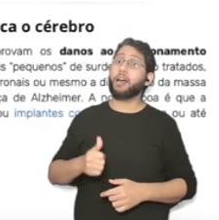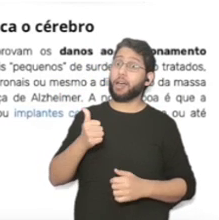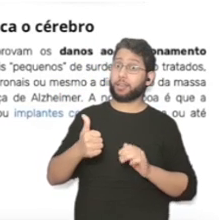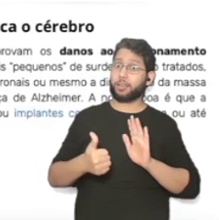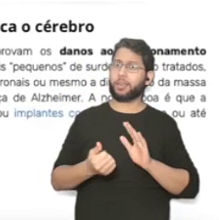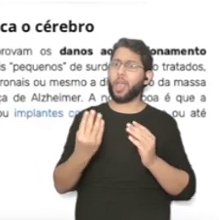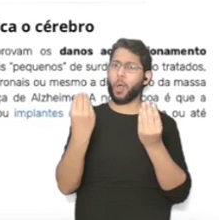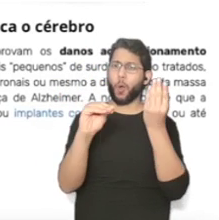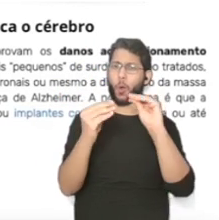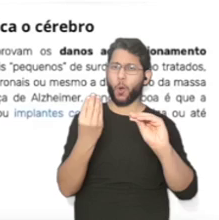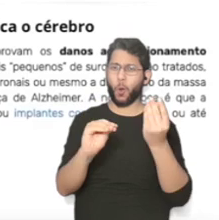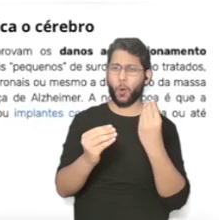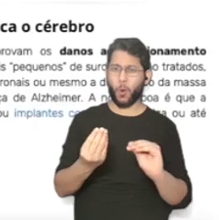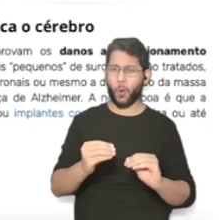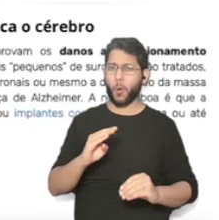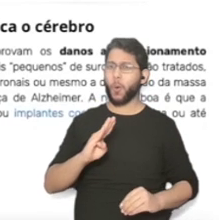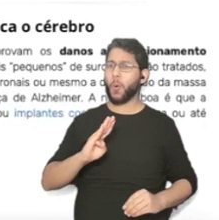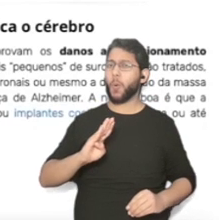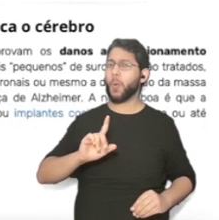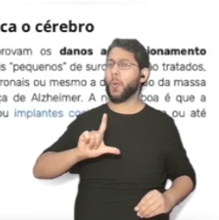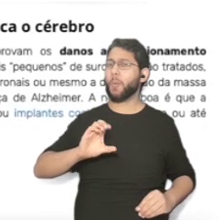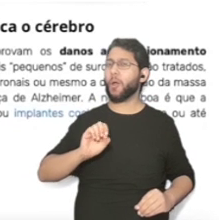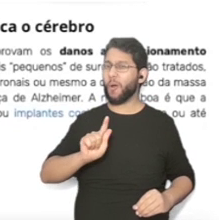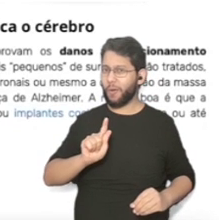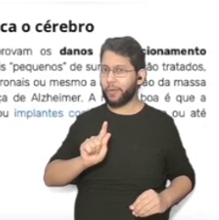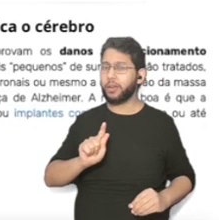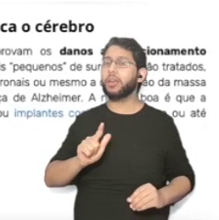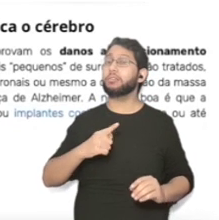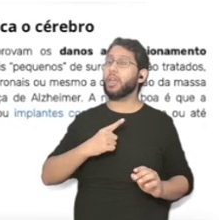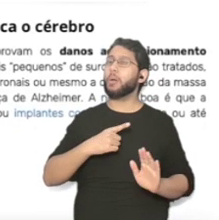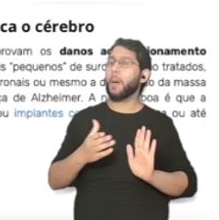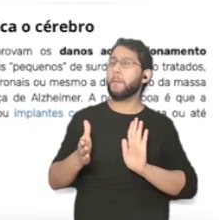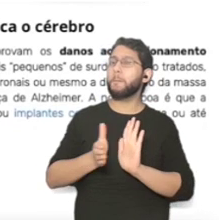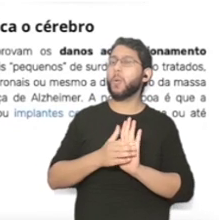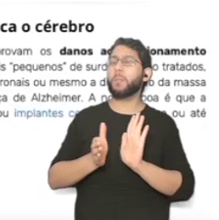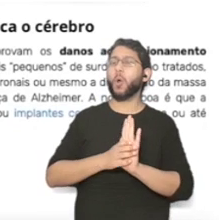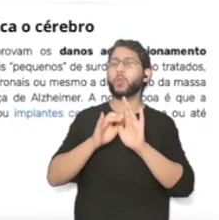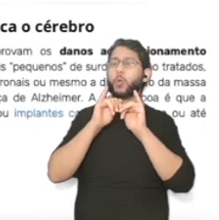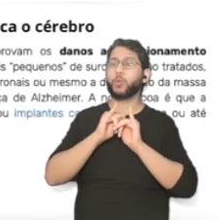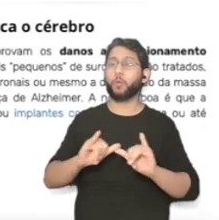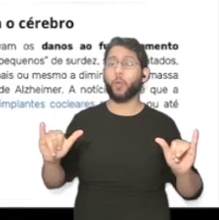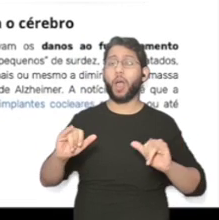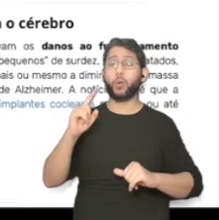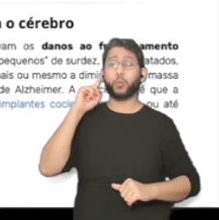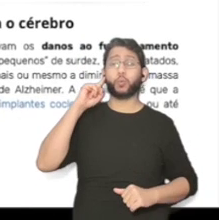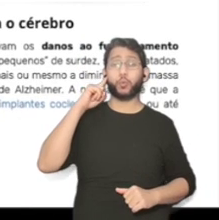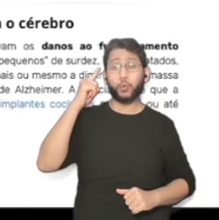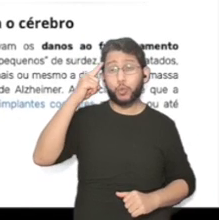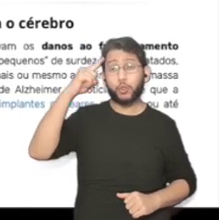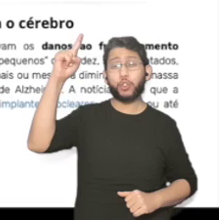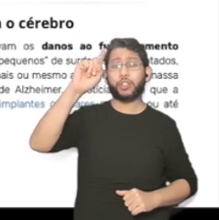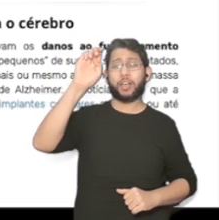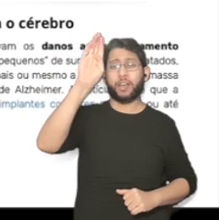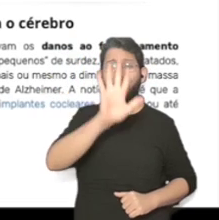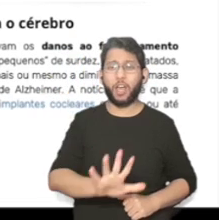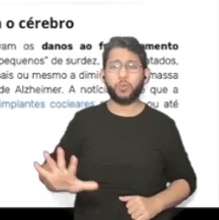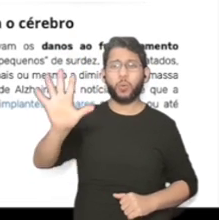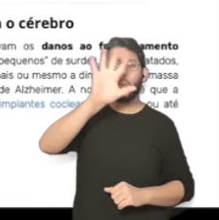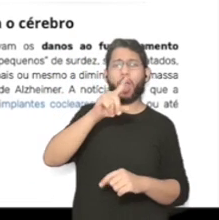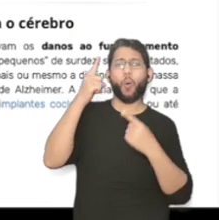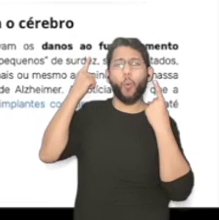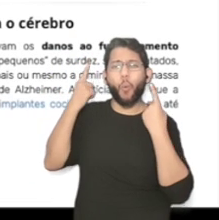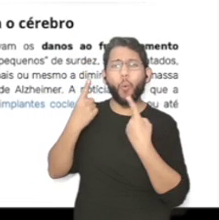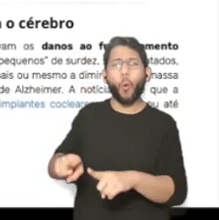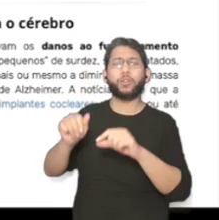questionamento sobre o Dia Nacional do Surdo e uma proposição de que, na verdade, fosse aí divulgado um